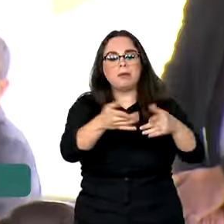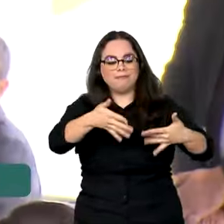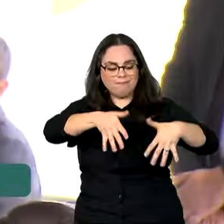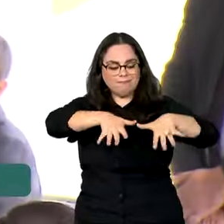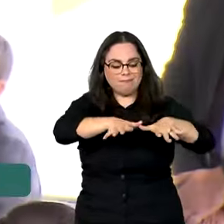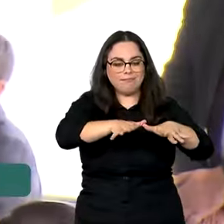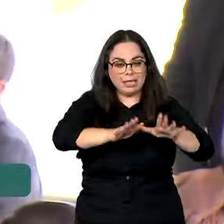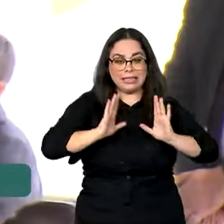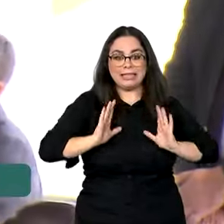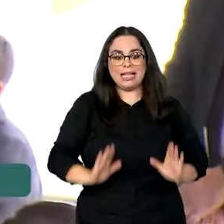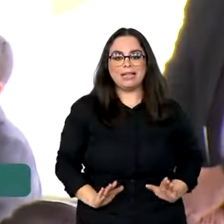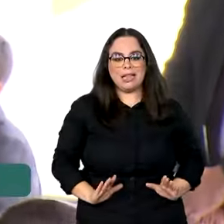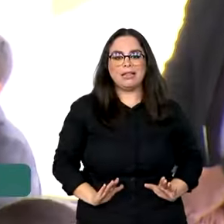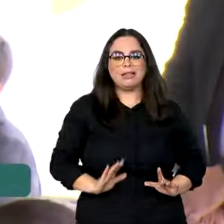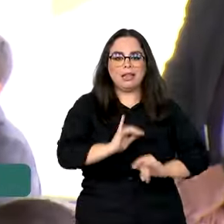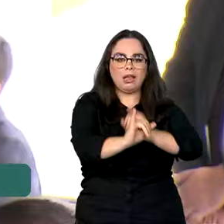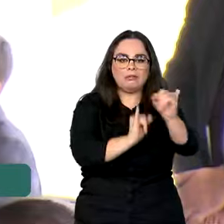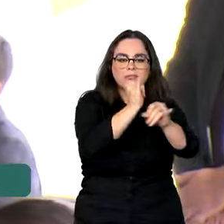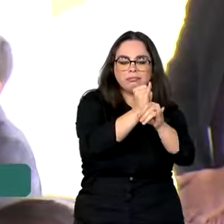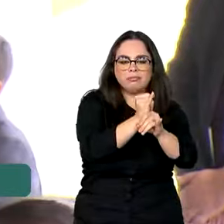digital. Acesso à internet